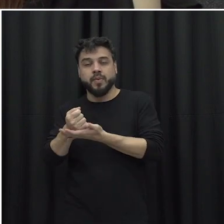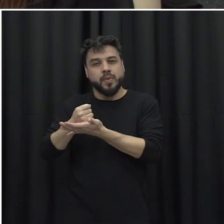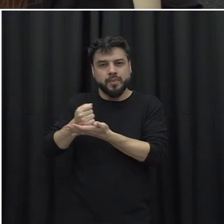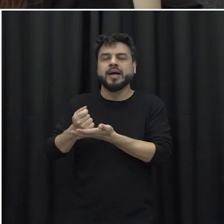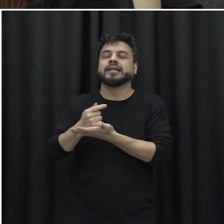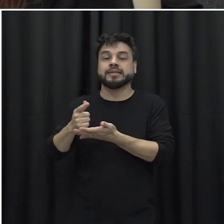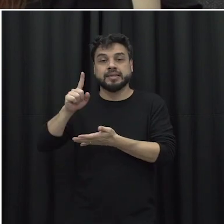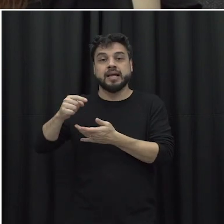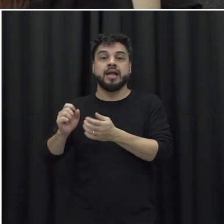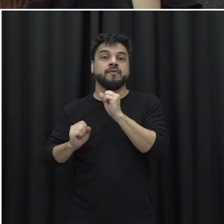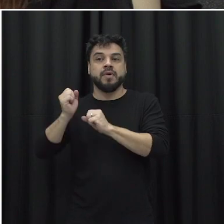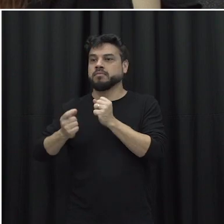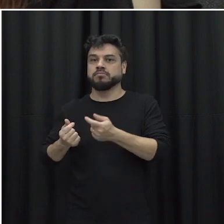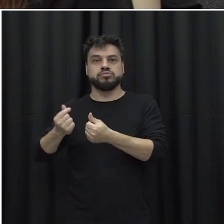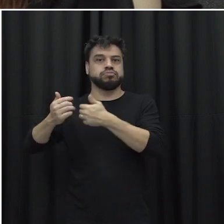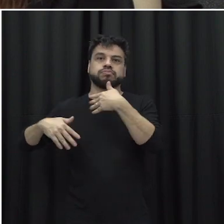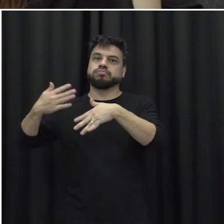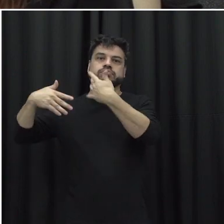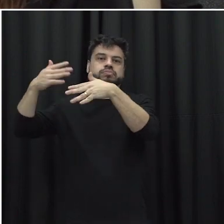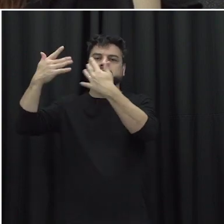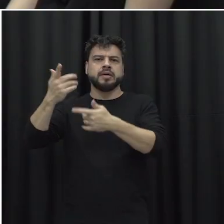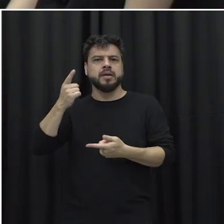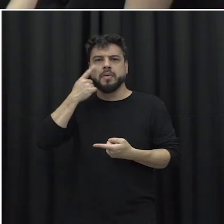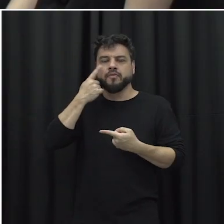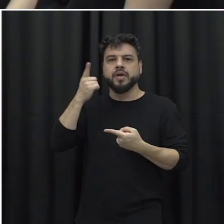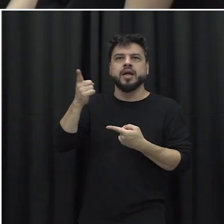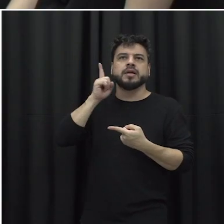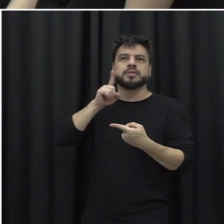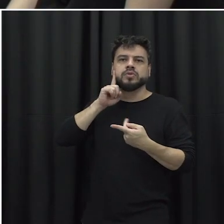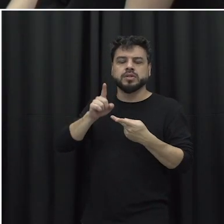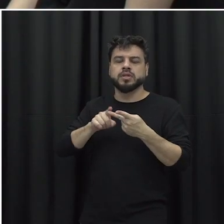Unidos, Canadá e em alguns países da Europa, existem